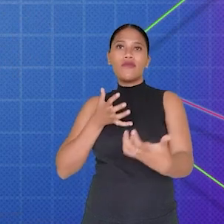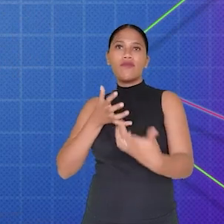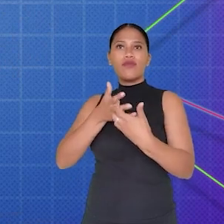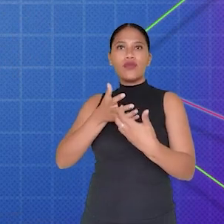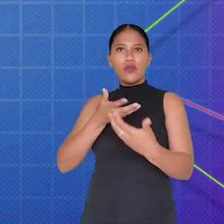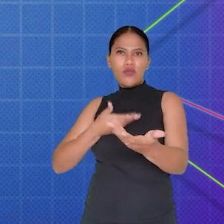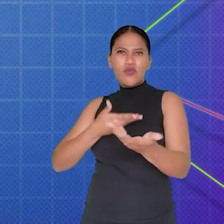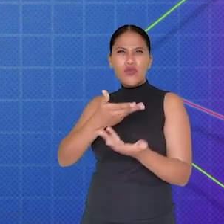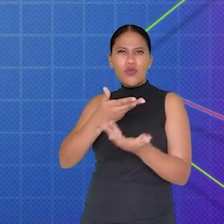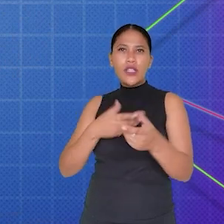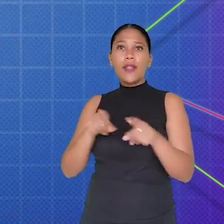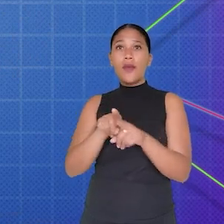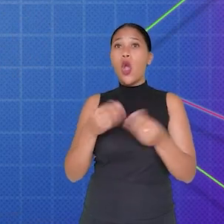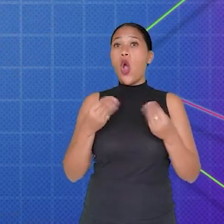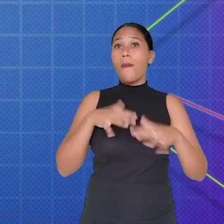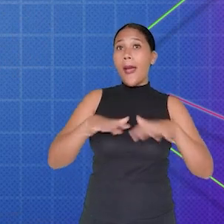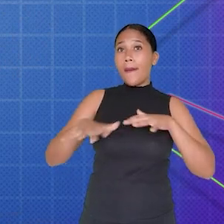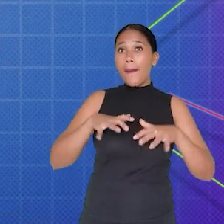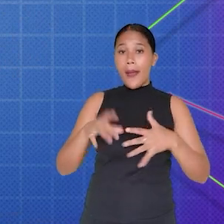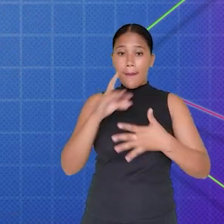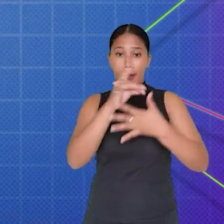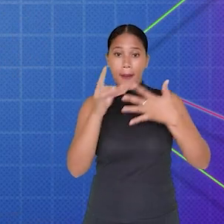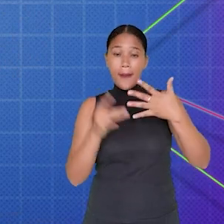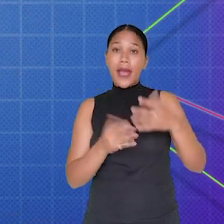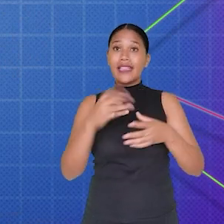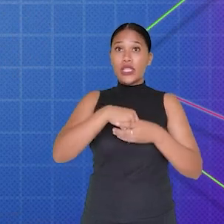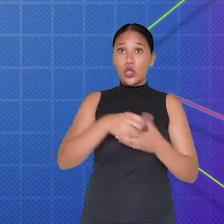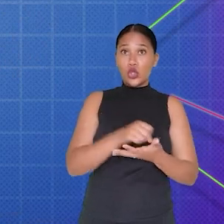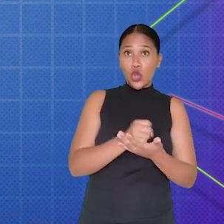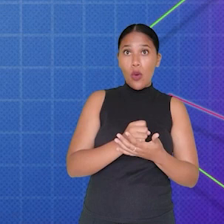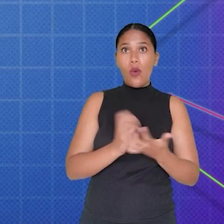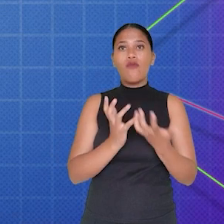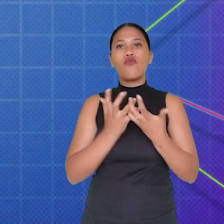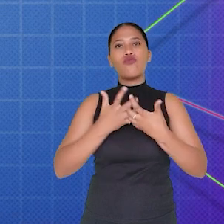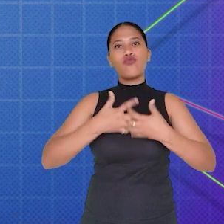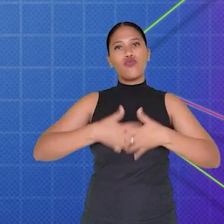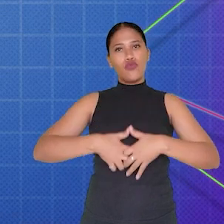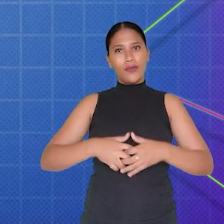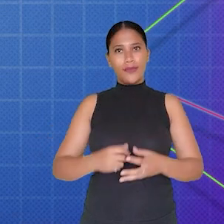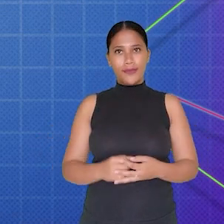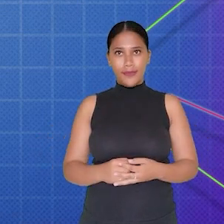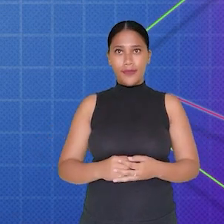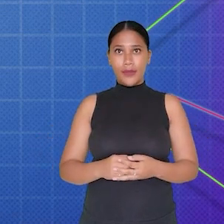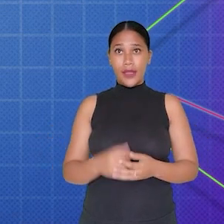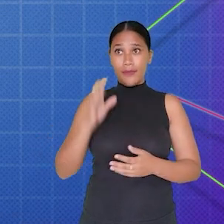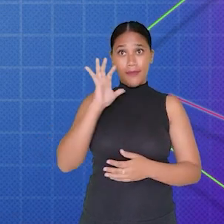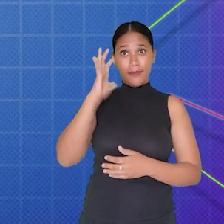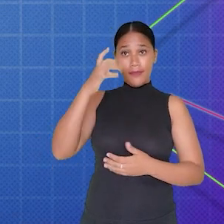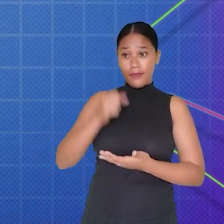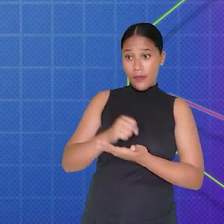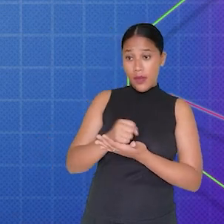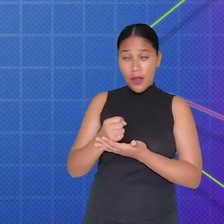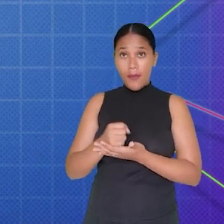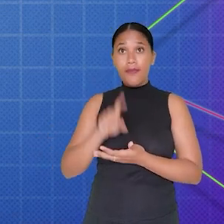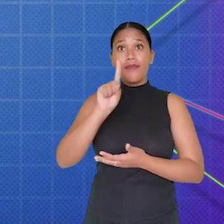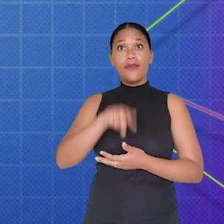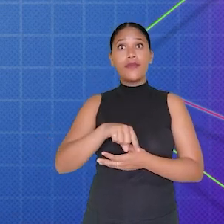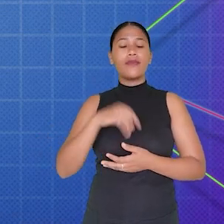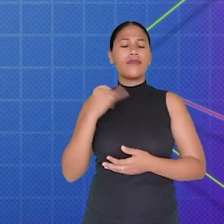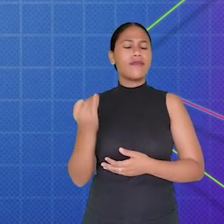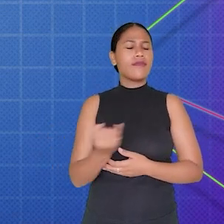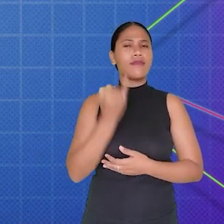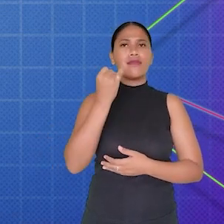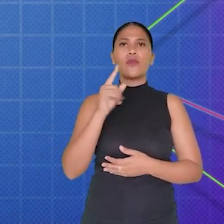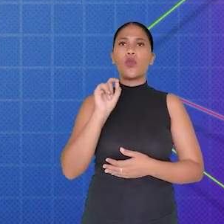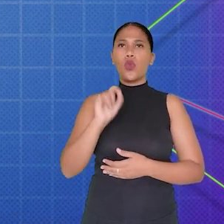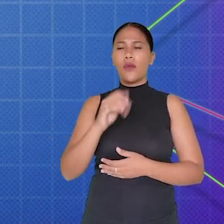irá interagir com o jogo e como que as mecânicas e os elementos do jogo funcionam em conjunto. Ao definir a jogabilidade em um